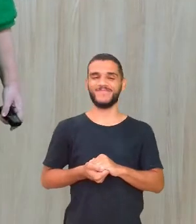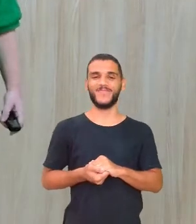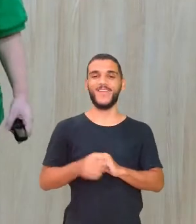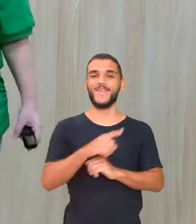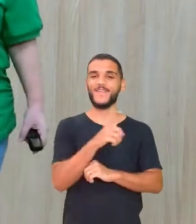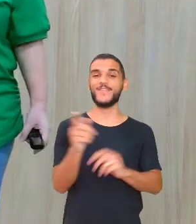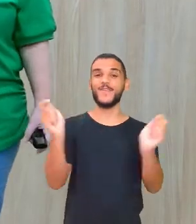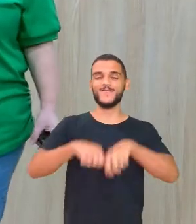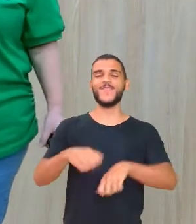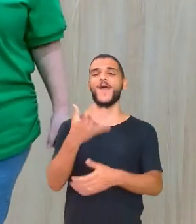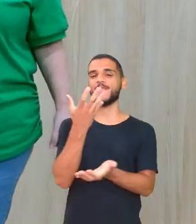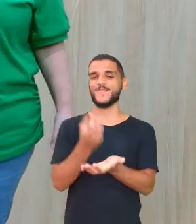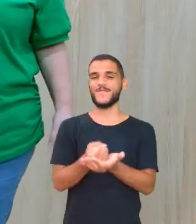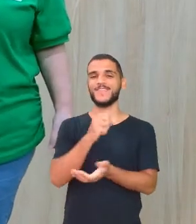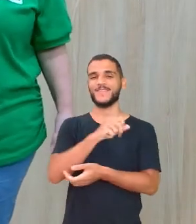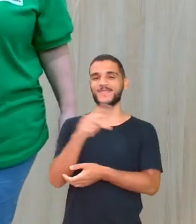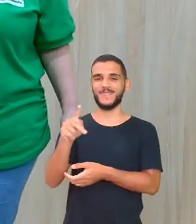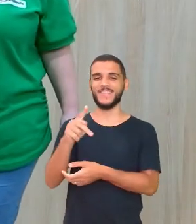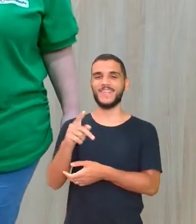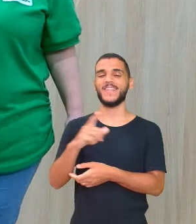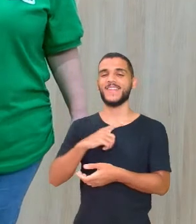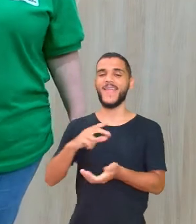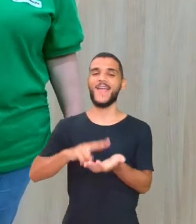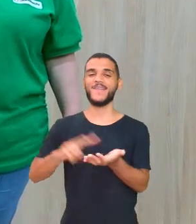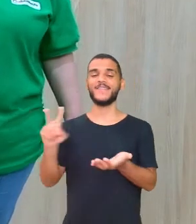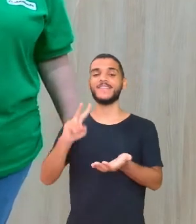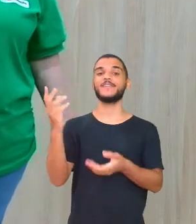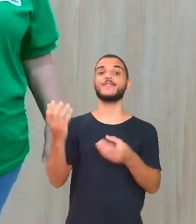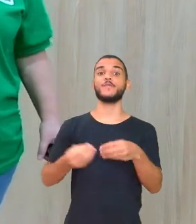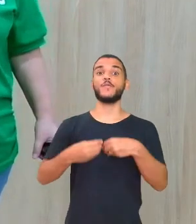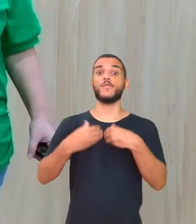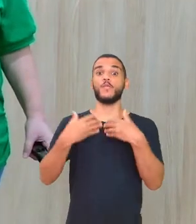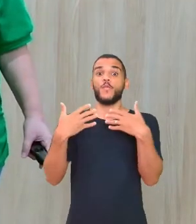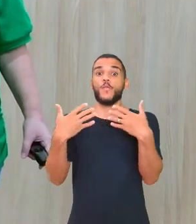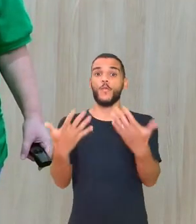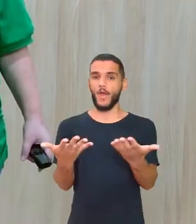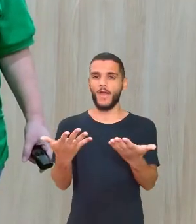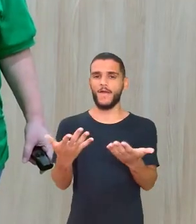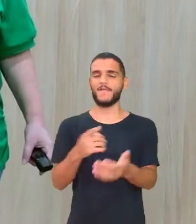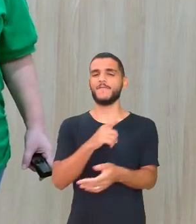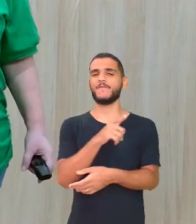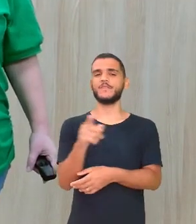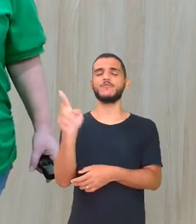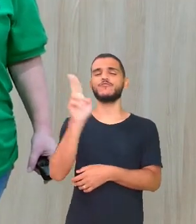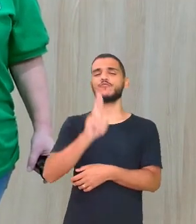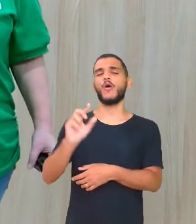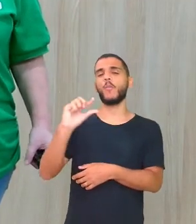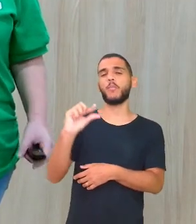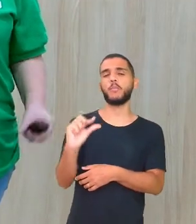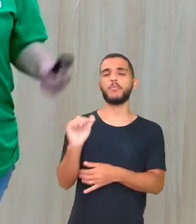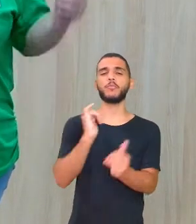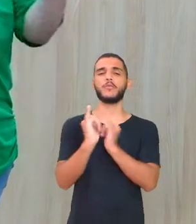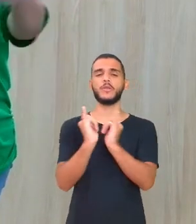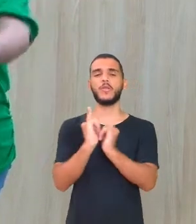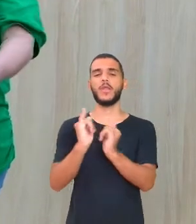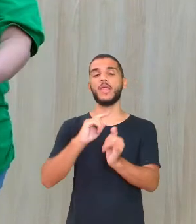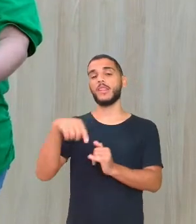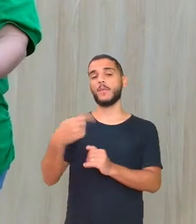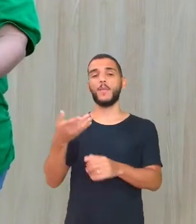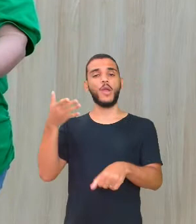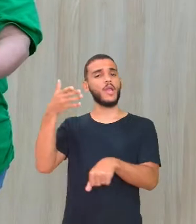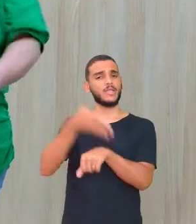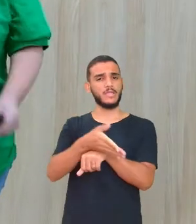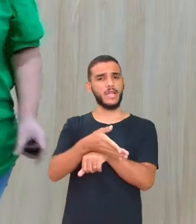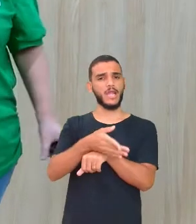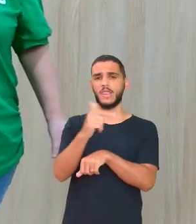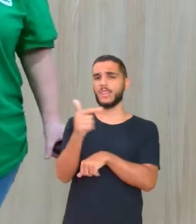baixar o aplicativo. E qual a vantagem? A vantagem é que você usa um pouquinho de internet e a partir do momento que você está